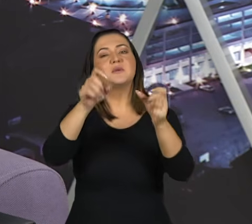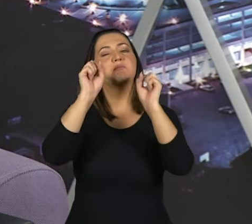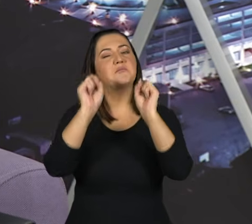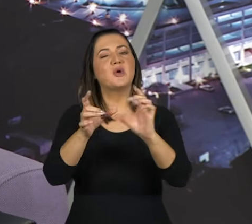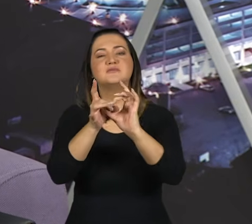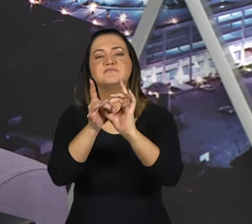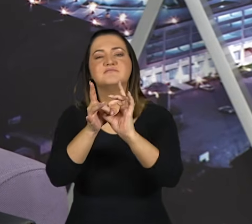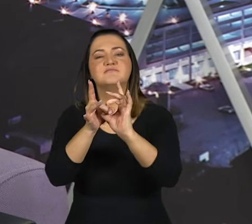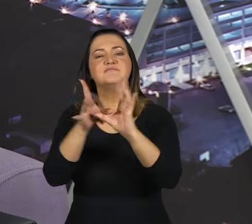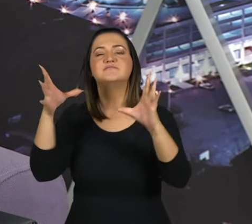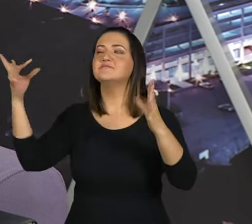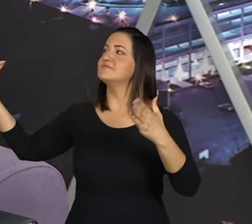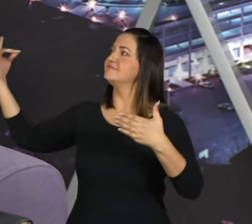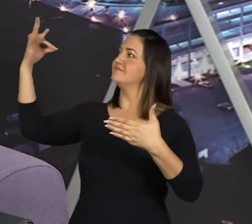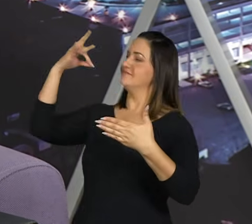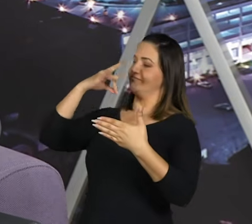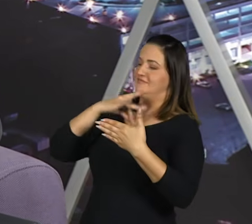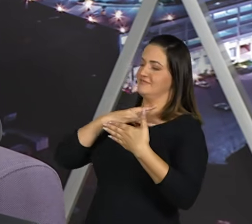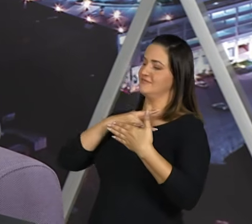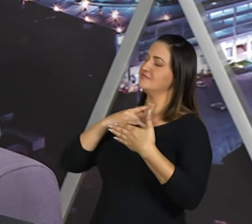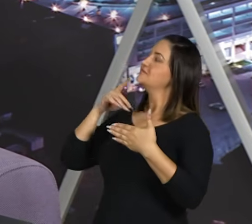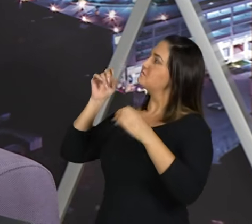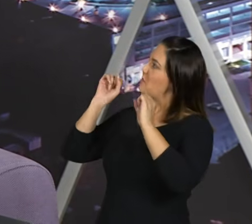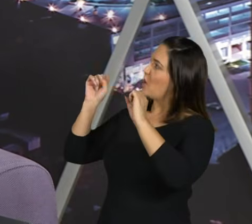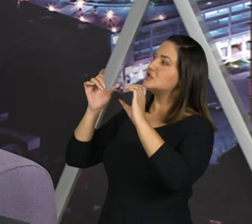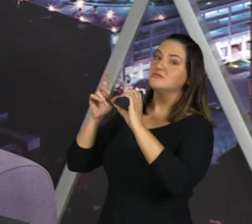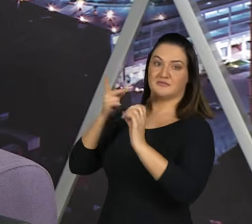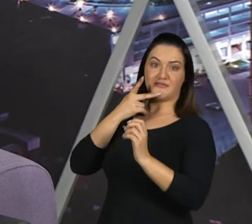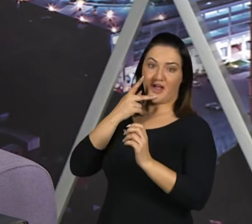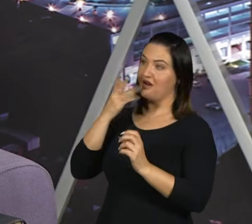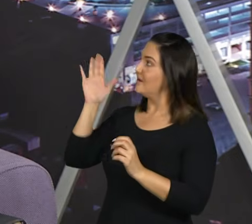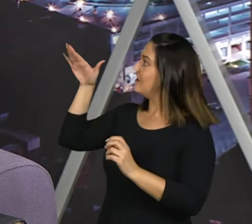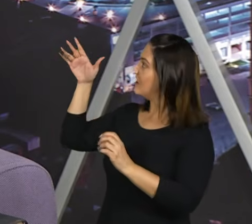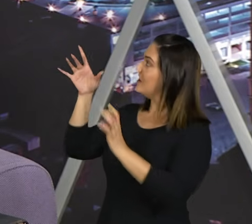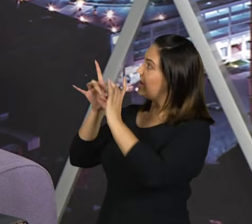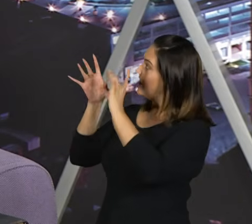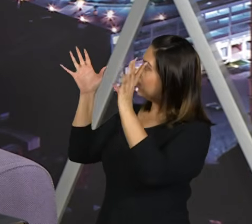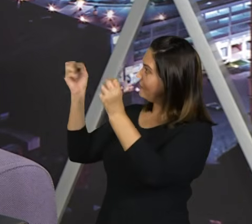ele entrar. Deixa ele fazer a obra no seu coração.